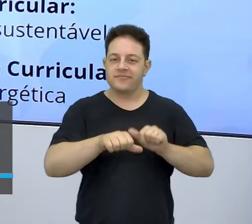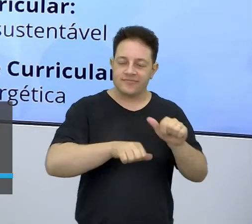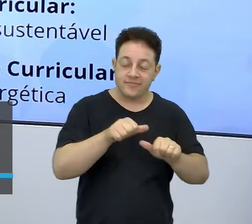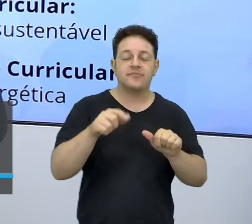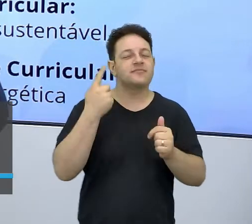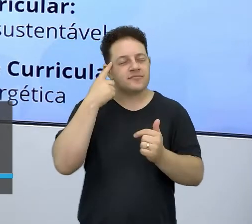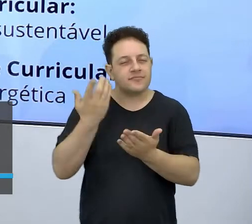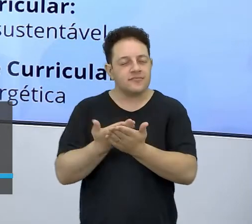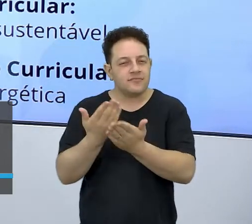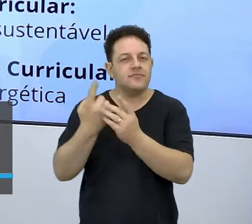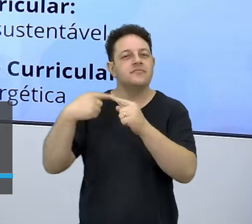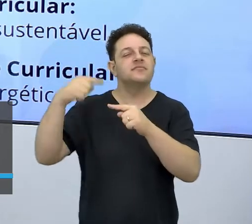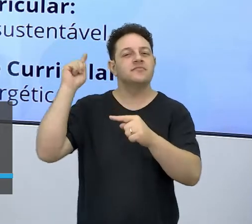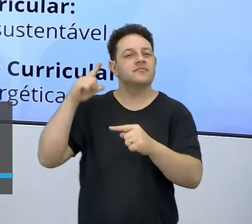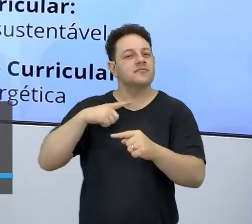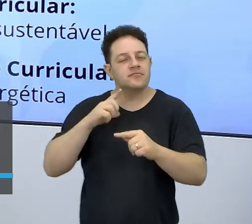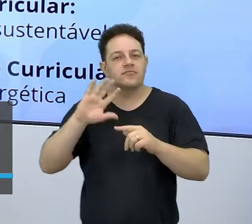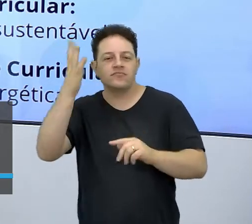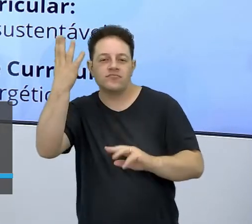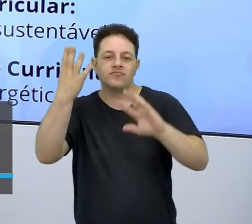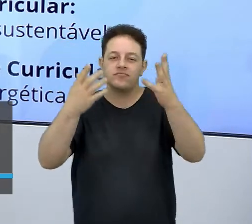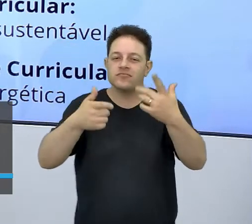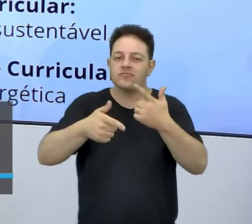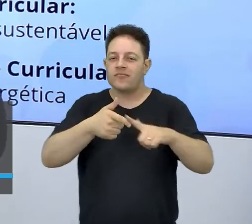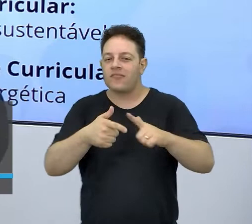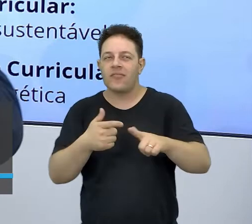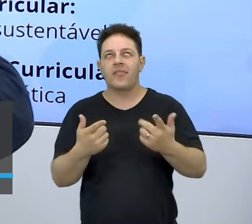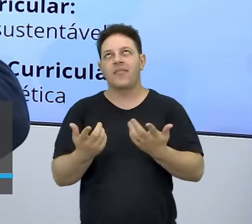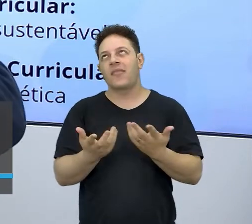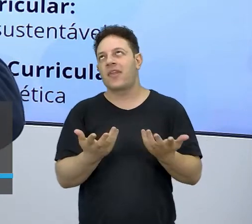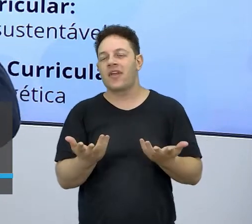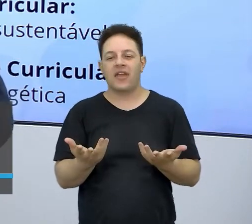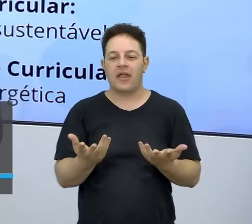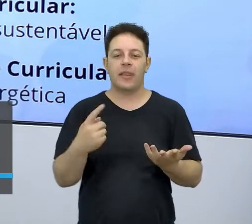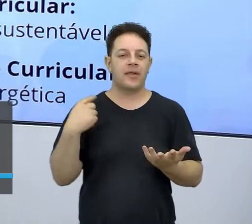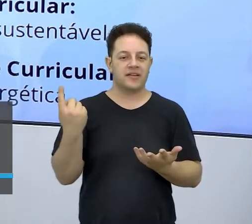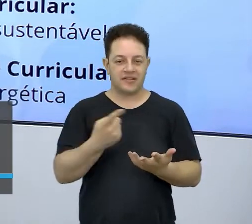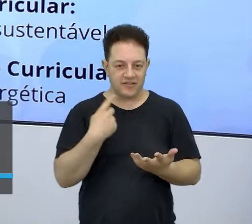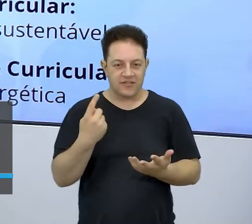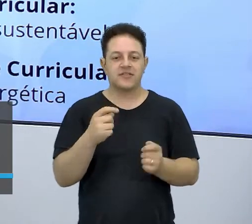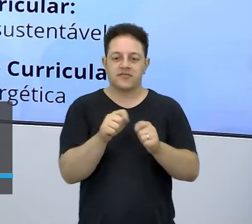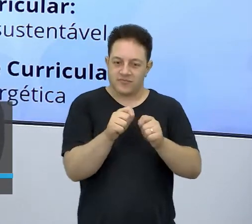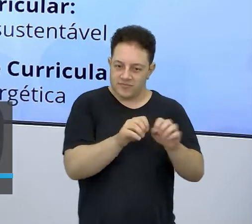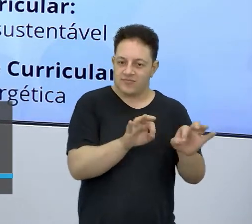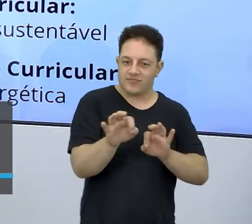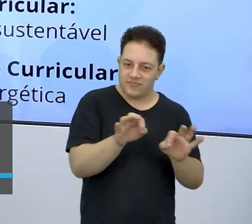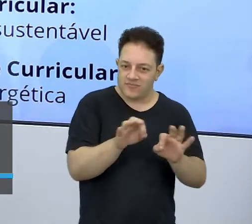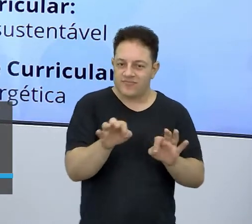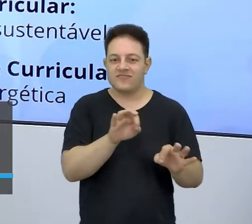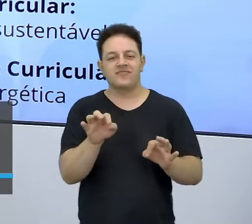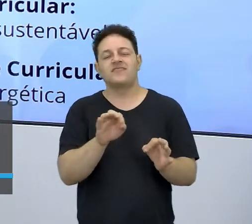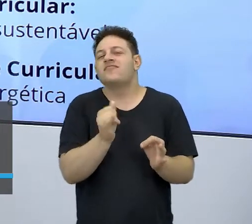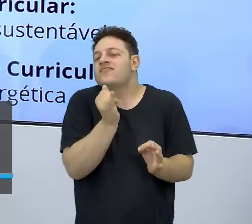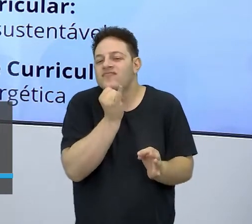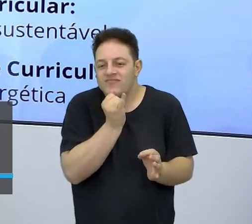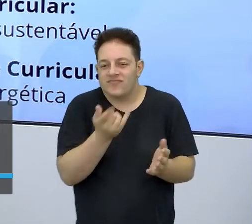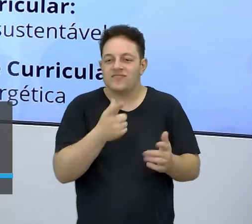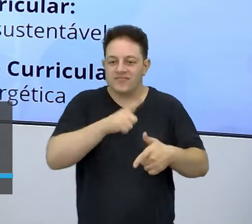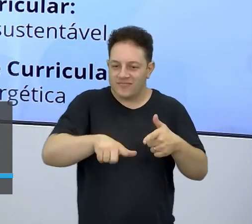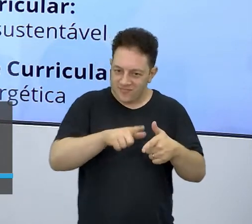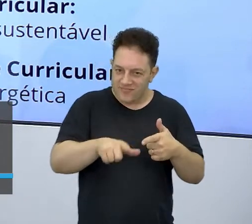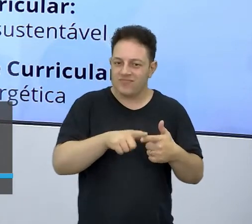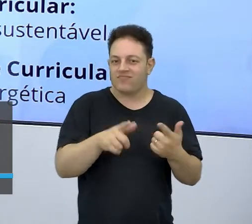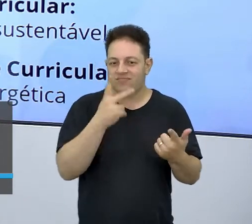que surgiu aí alguns problemas. Na verdade, a gente elaborou aí uma simulação de um